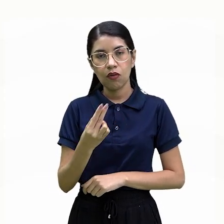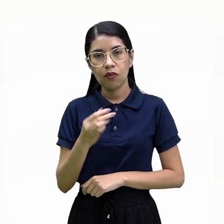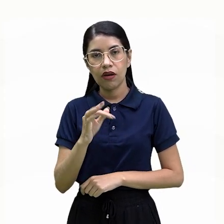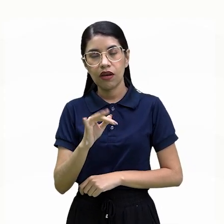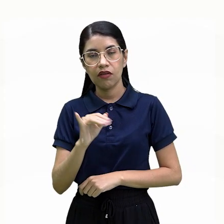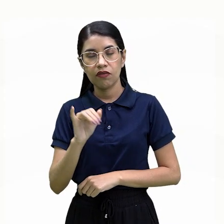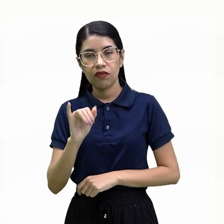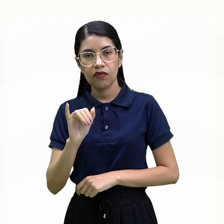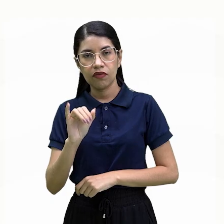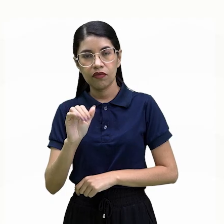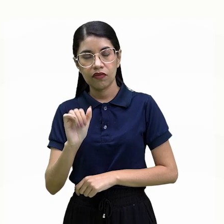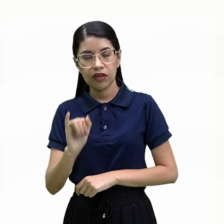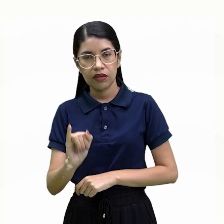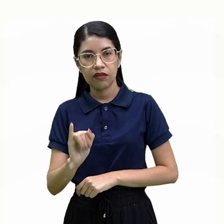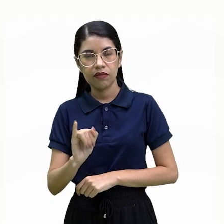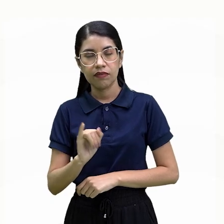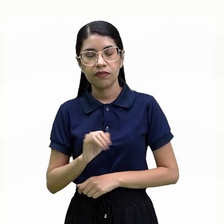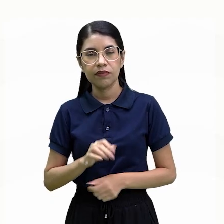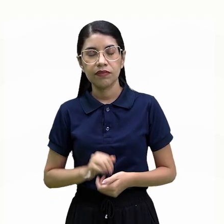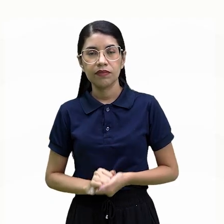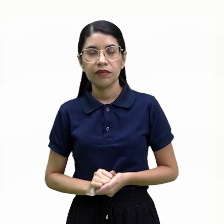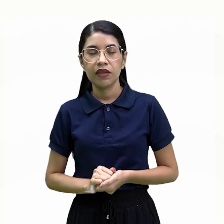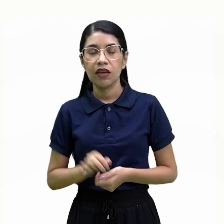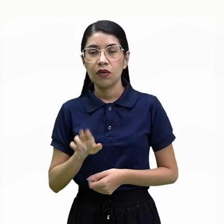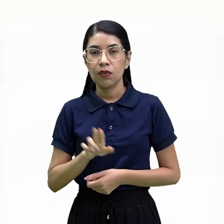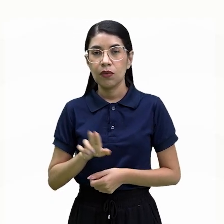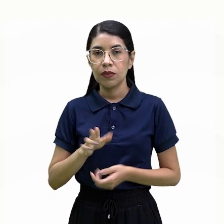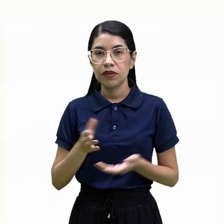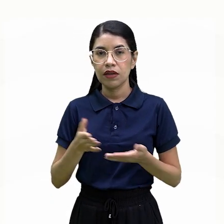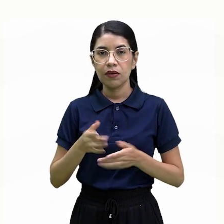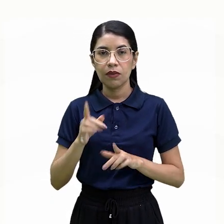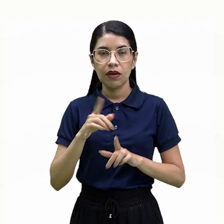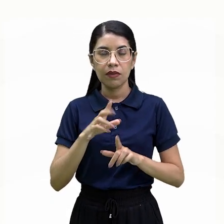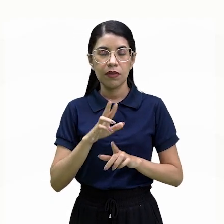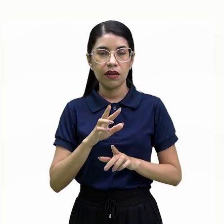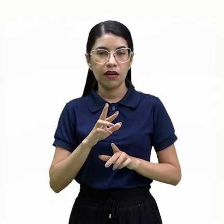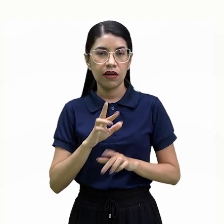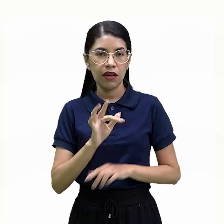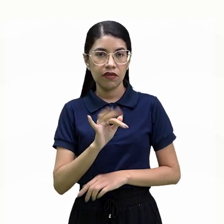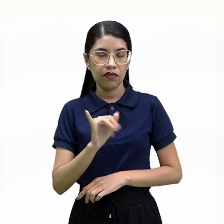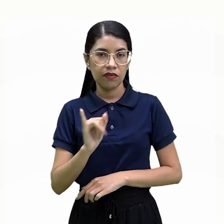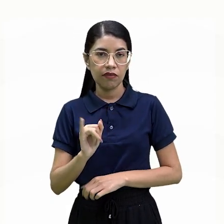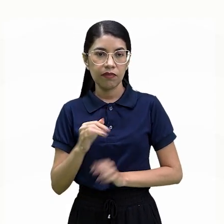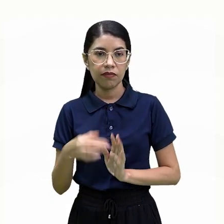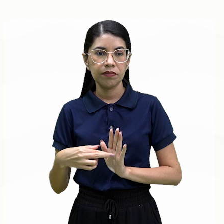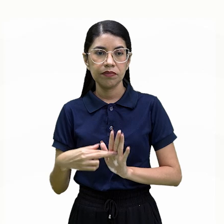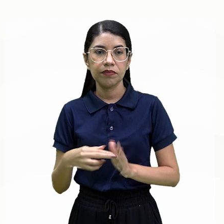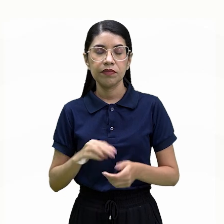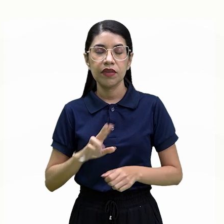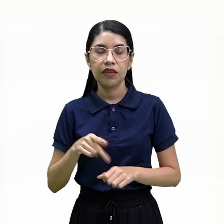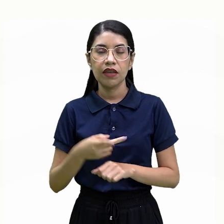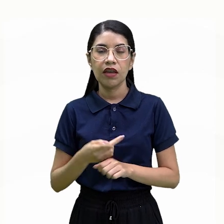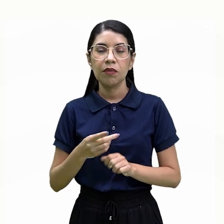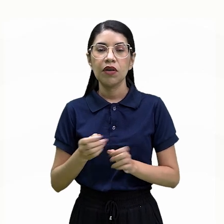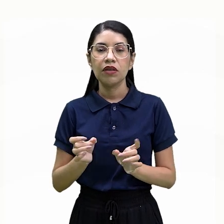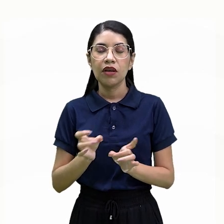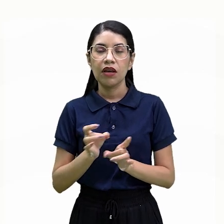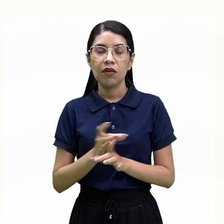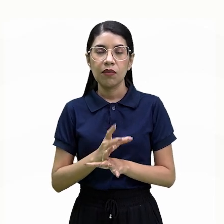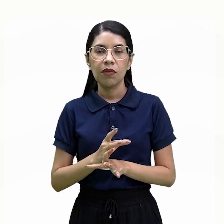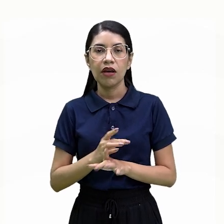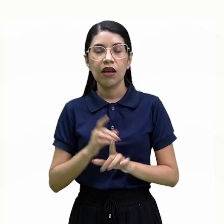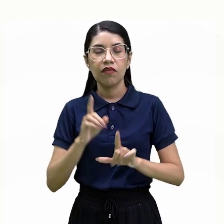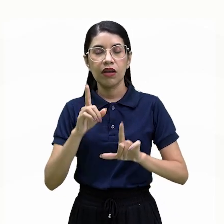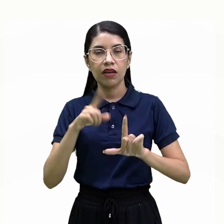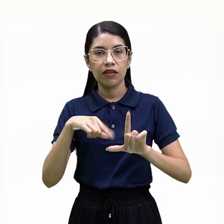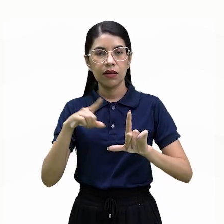a absoluta. Nesse caso, nós vamos usar a absoluta para representar. E, por fim, nós vamos